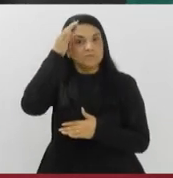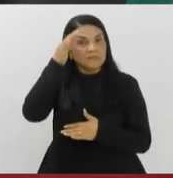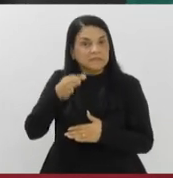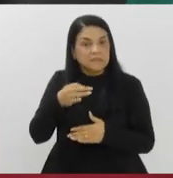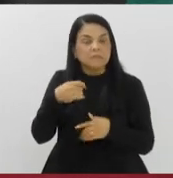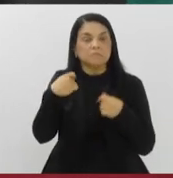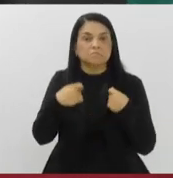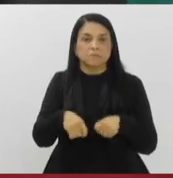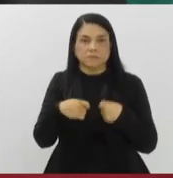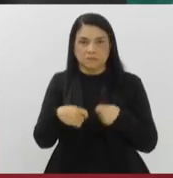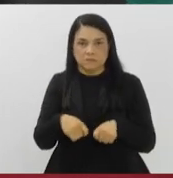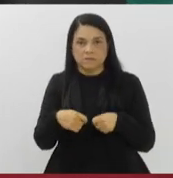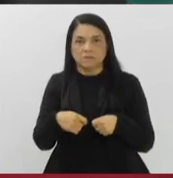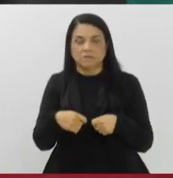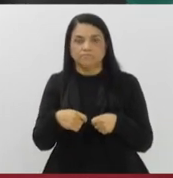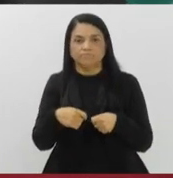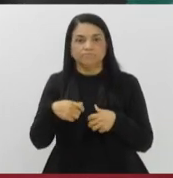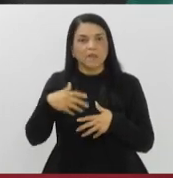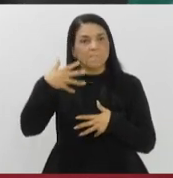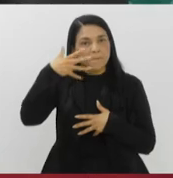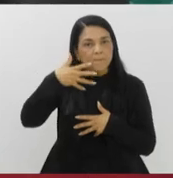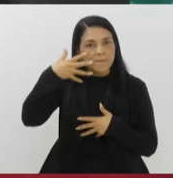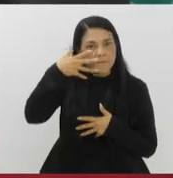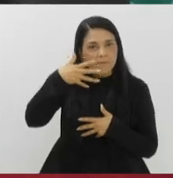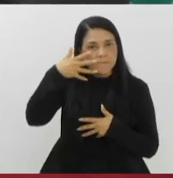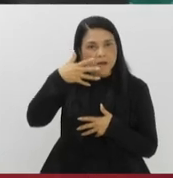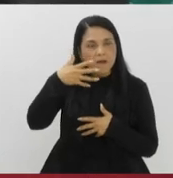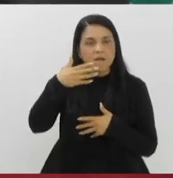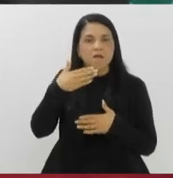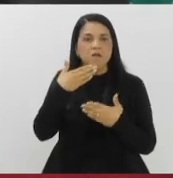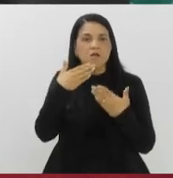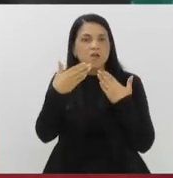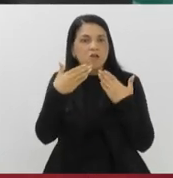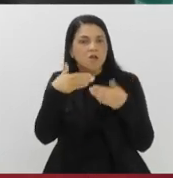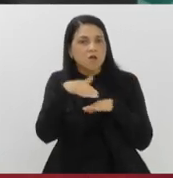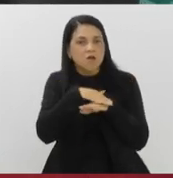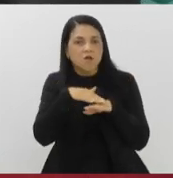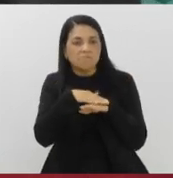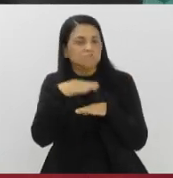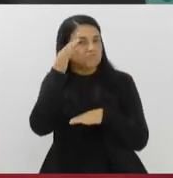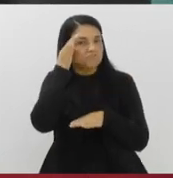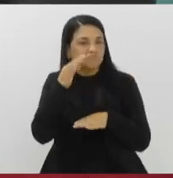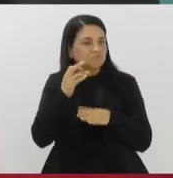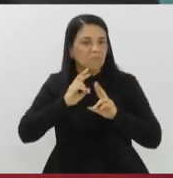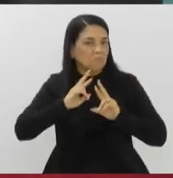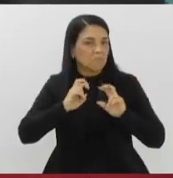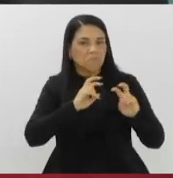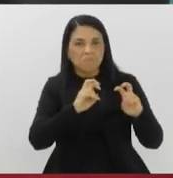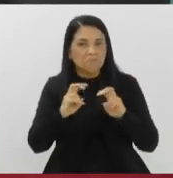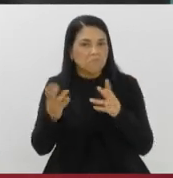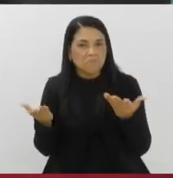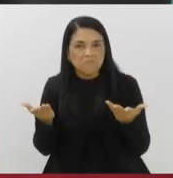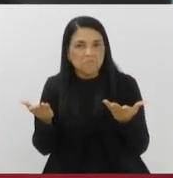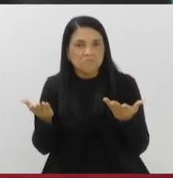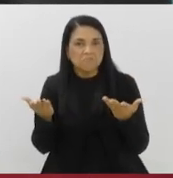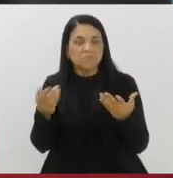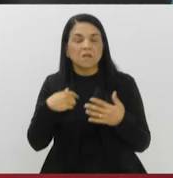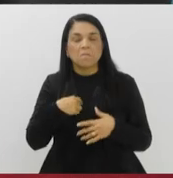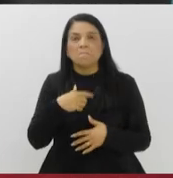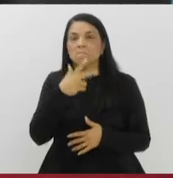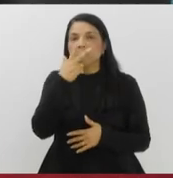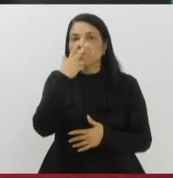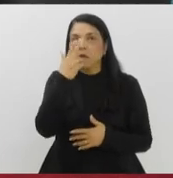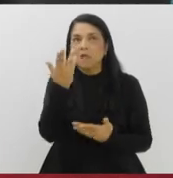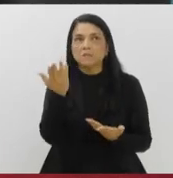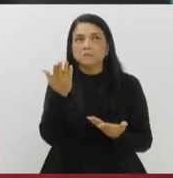está falando, né? As narrativas, elas muitas vezes não são entendidas nem percebidas, a gente parece que está falando para uma bolha,